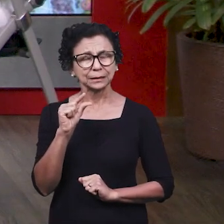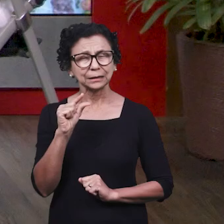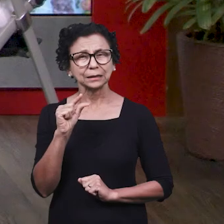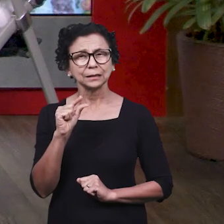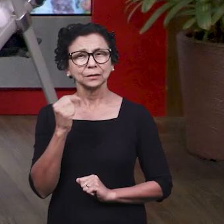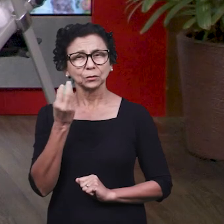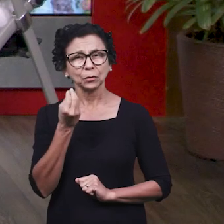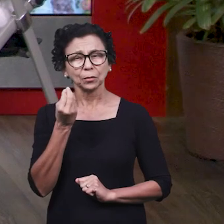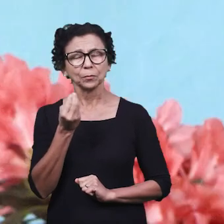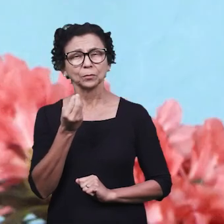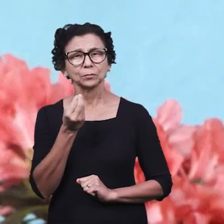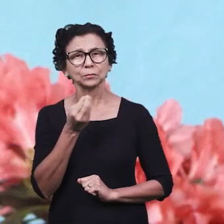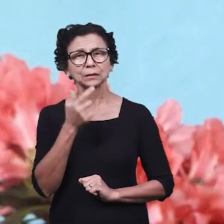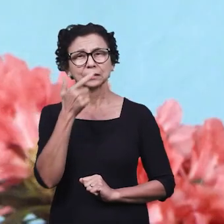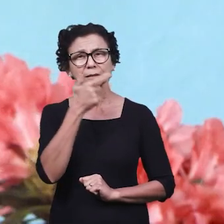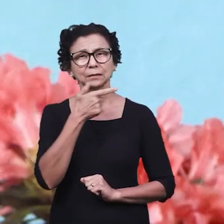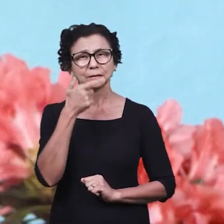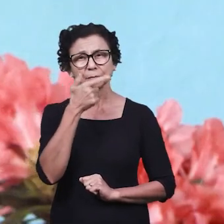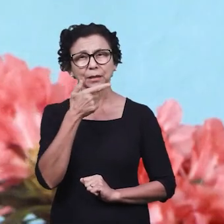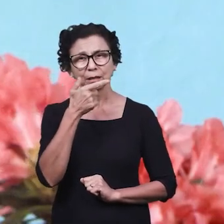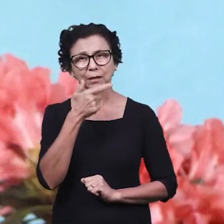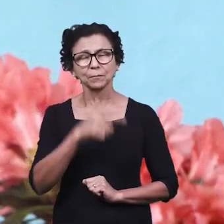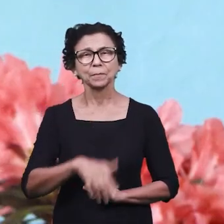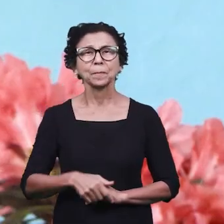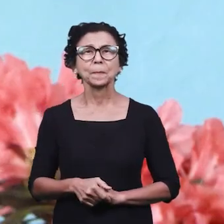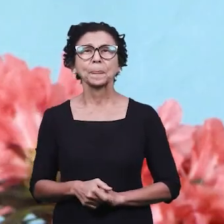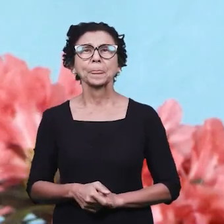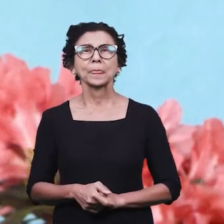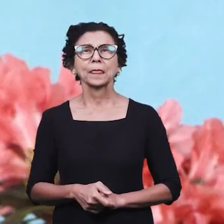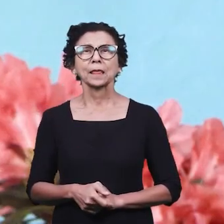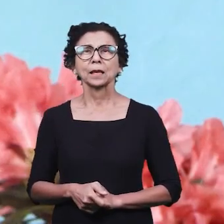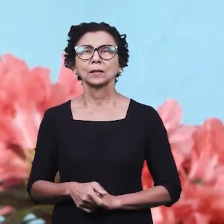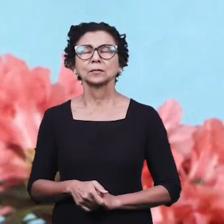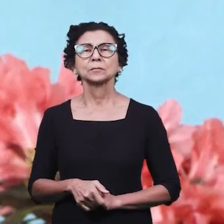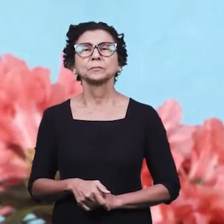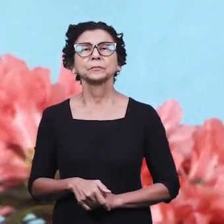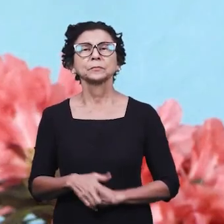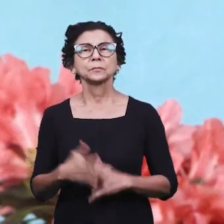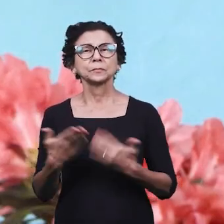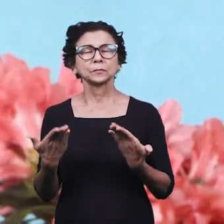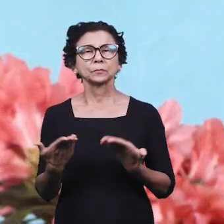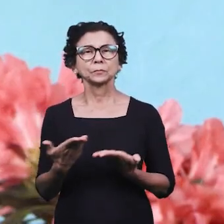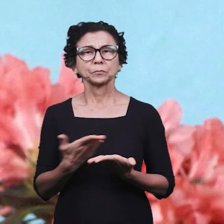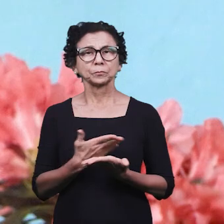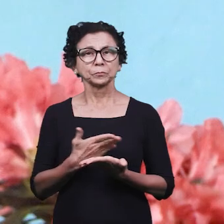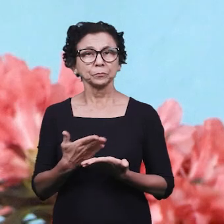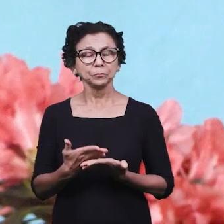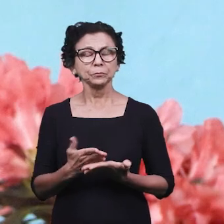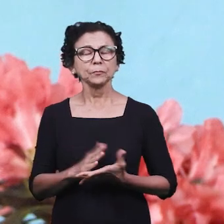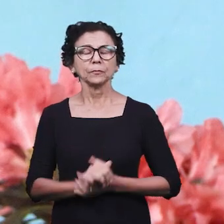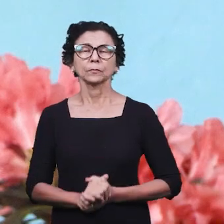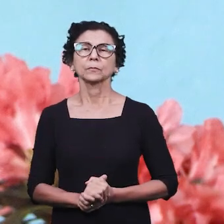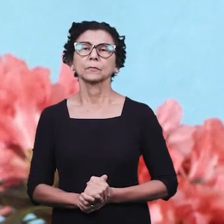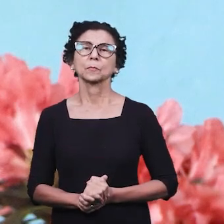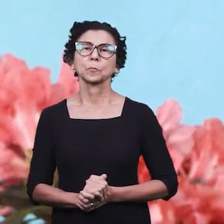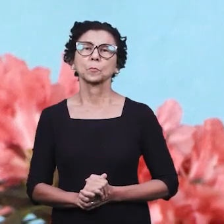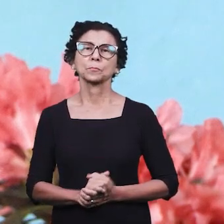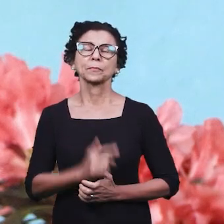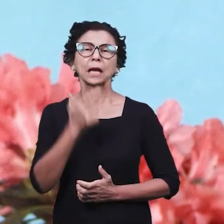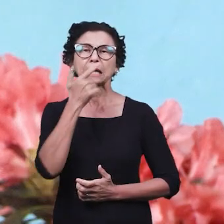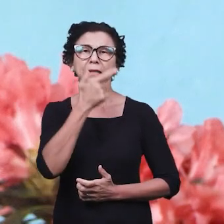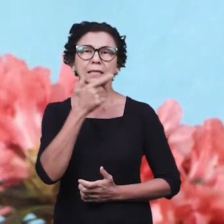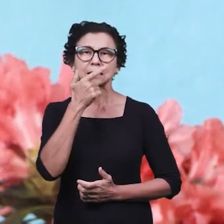Como funciona? Então, lembra que nós comentamos lá no início, né, que além do índice glicêmico, um